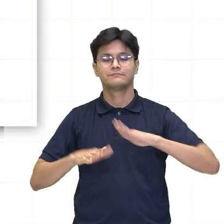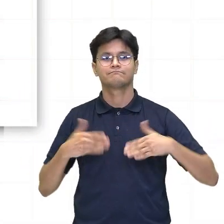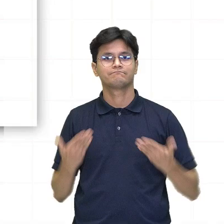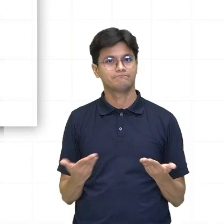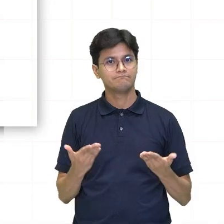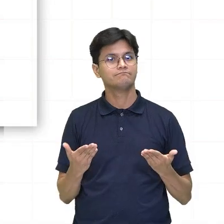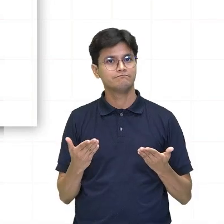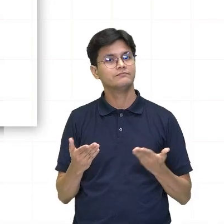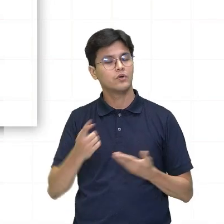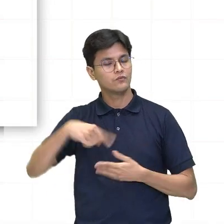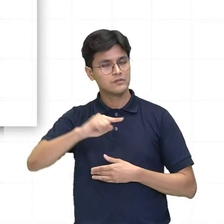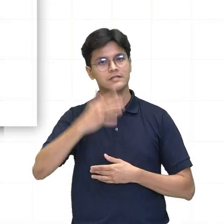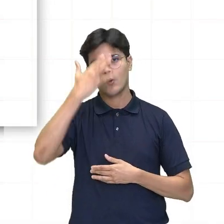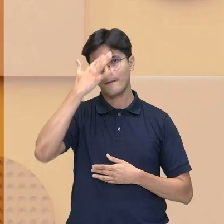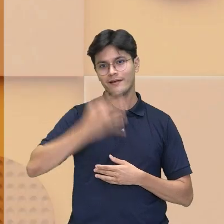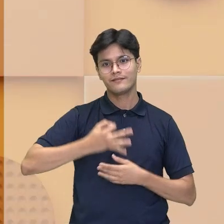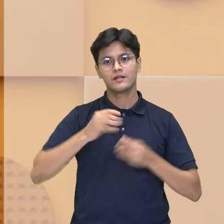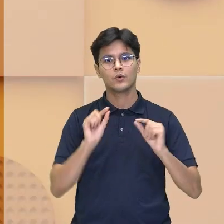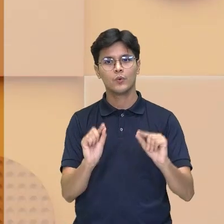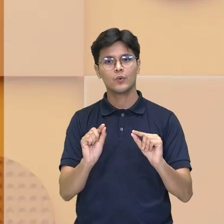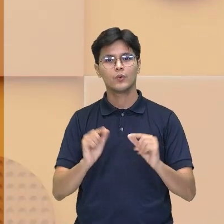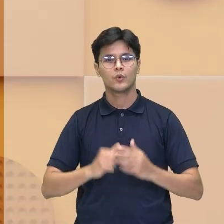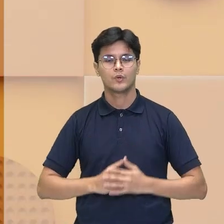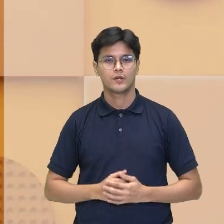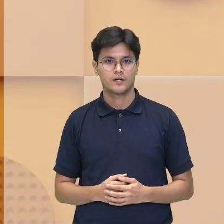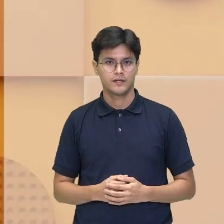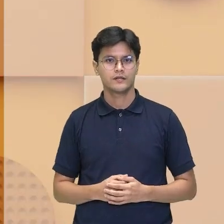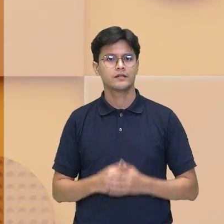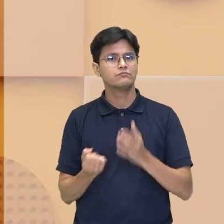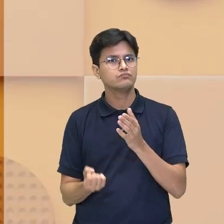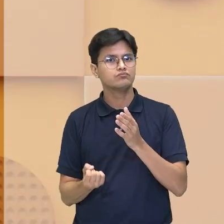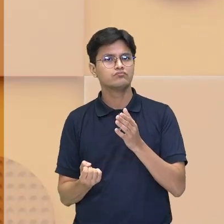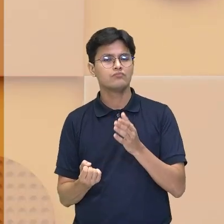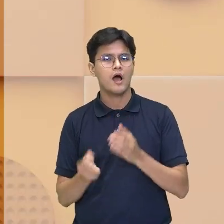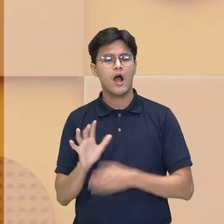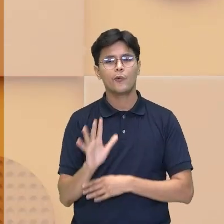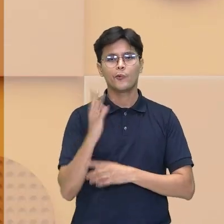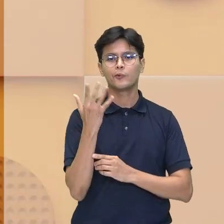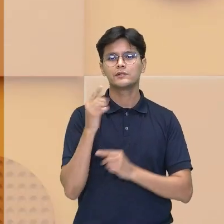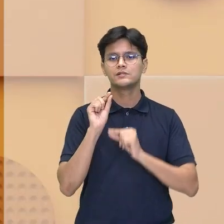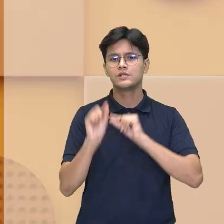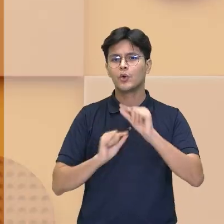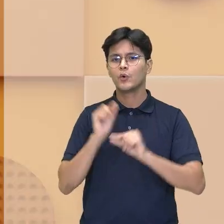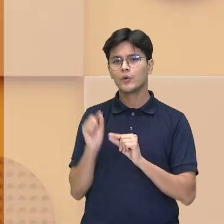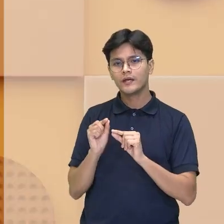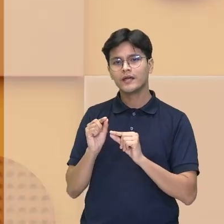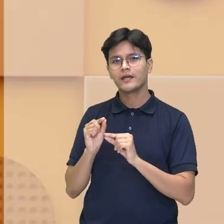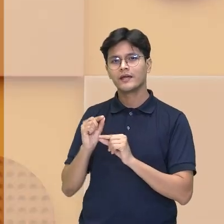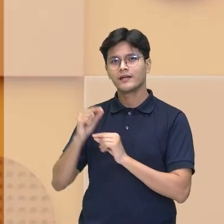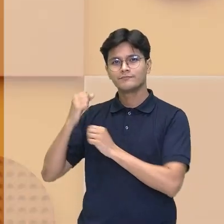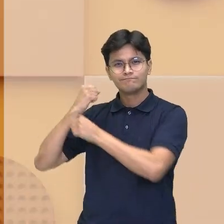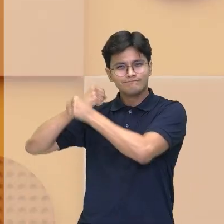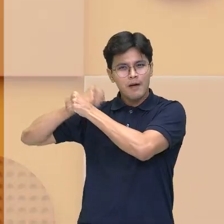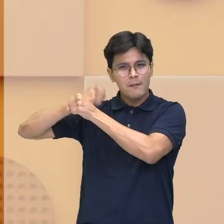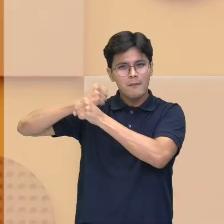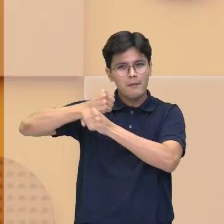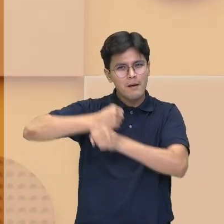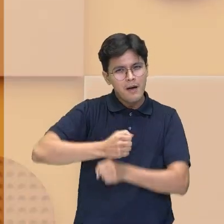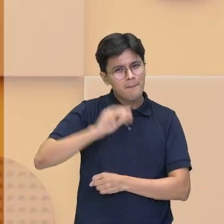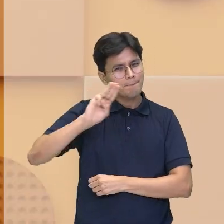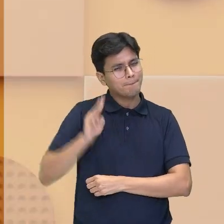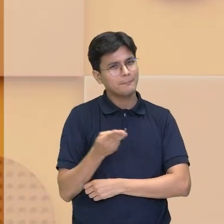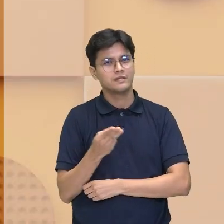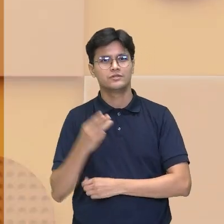gente compreender que isso vai ser gerado numa escala de milhões de anos, né? Esse processo